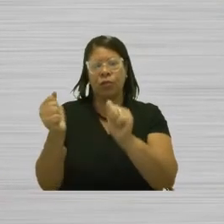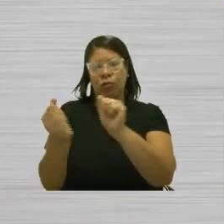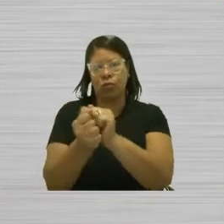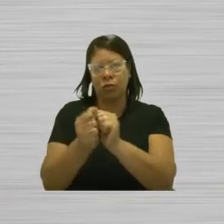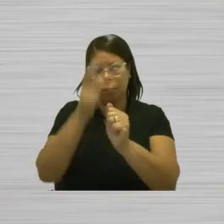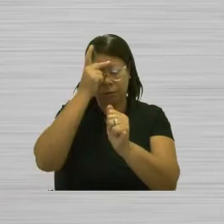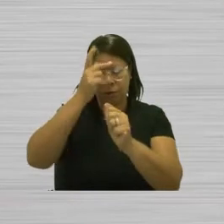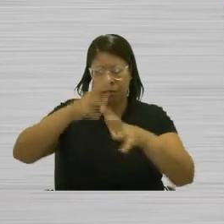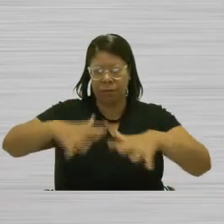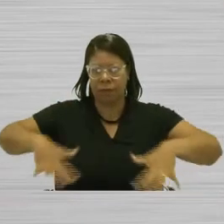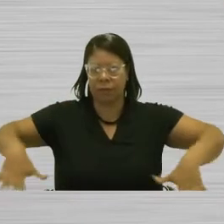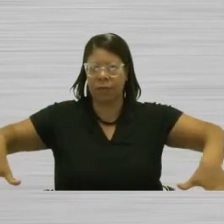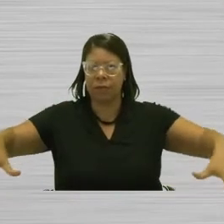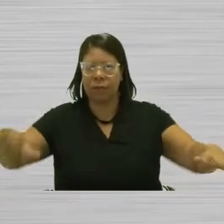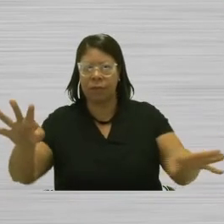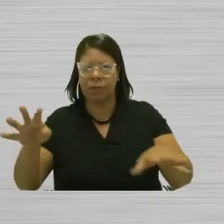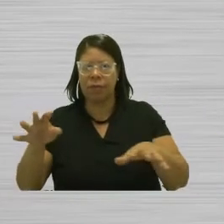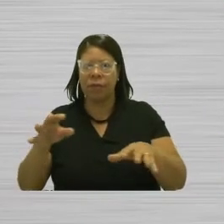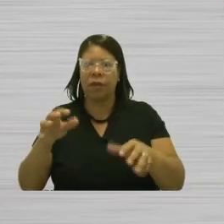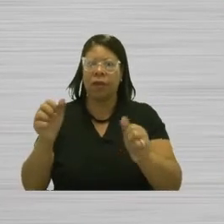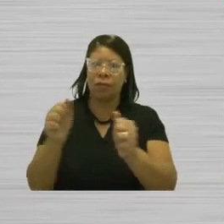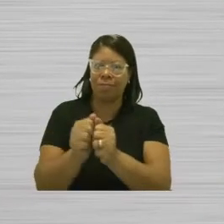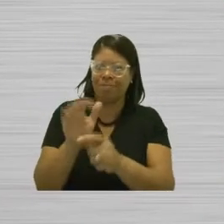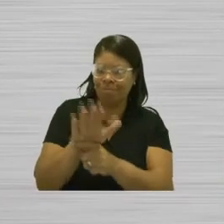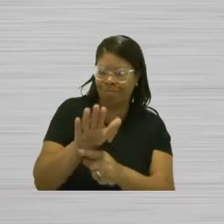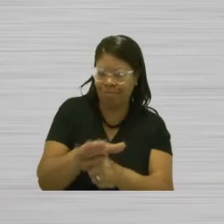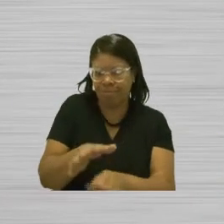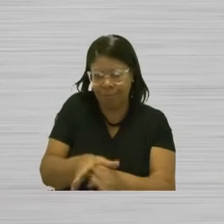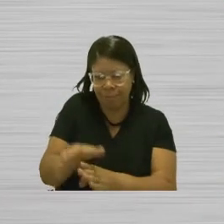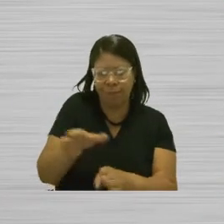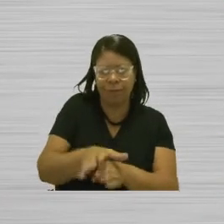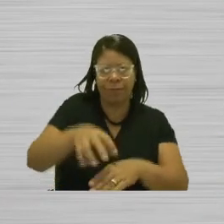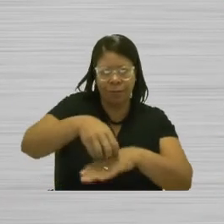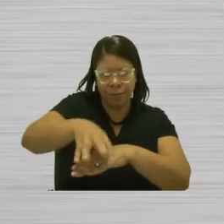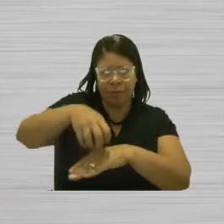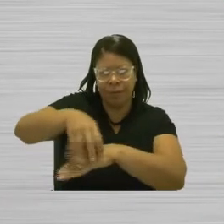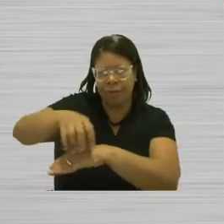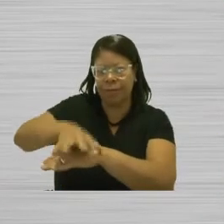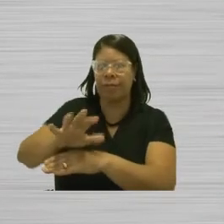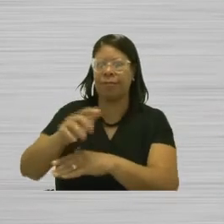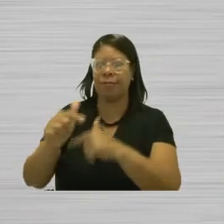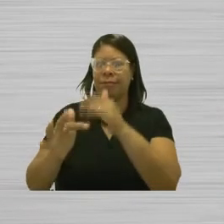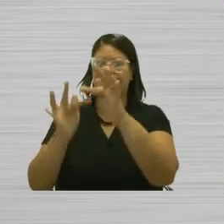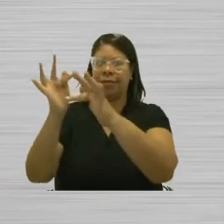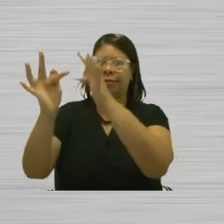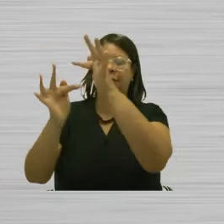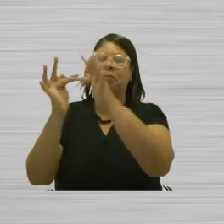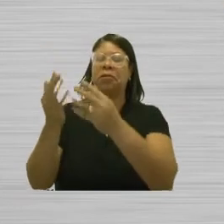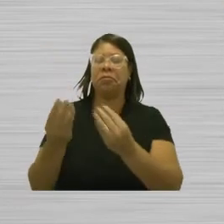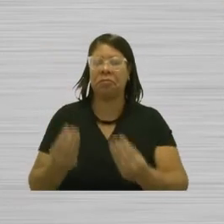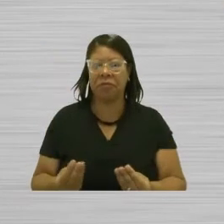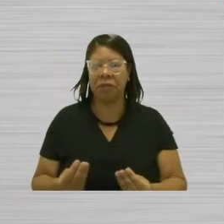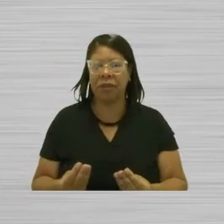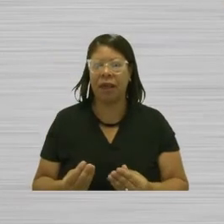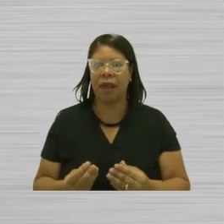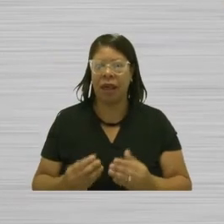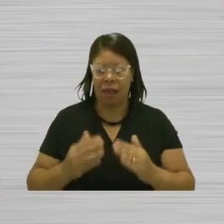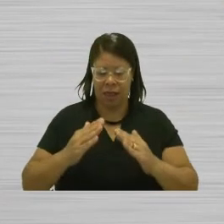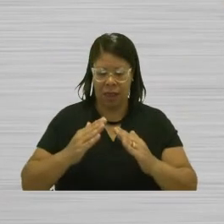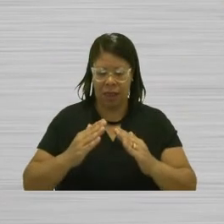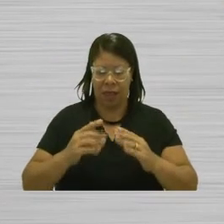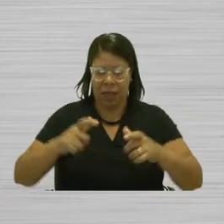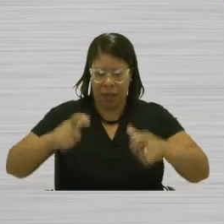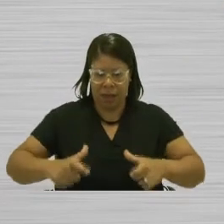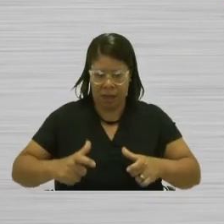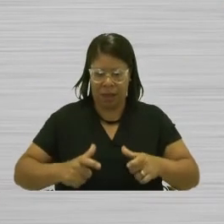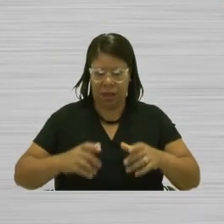população, junto ao público-alvo. São as ações que a gente chama extramuro, onde eles vão até os serviços, dão